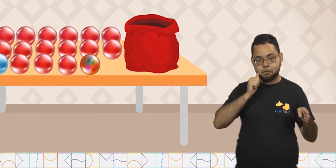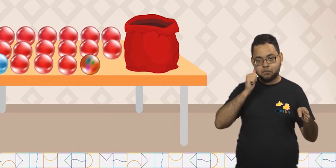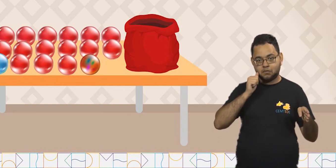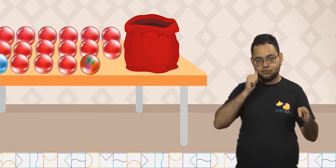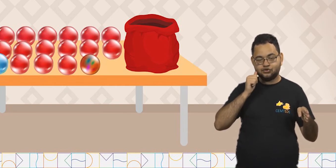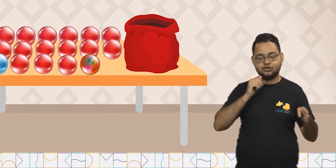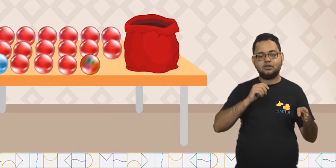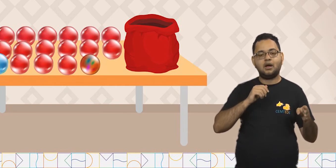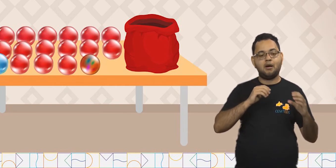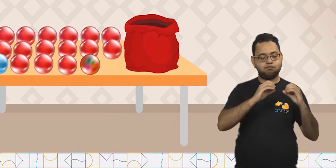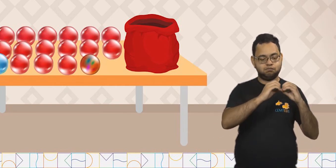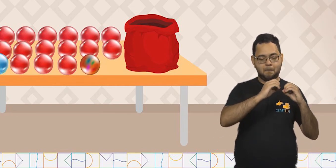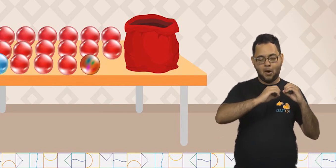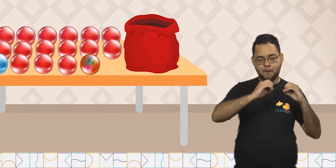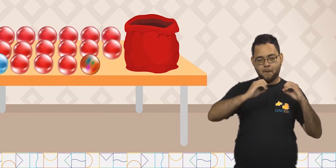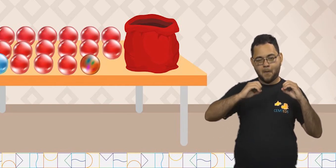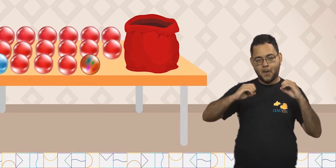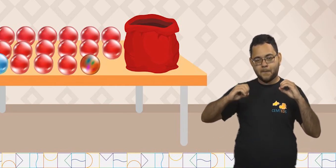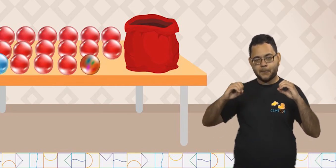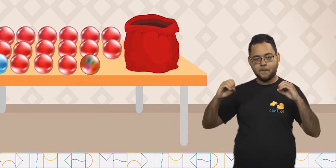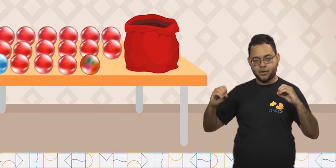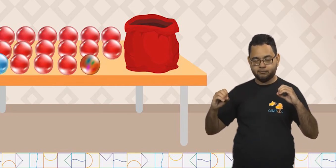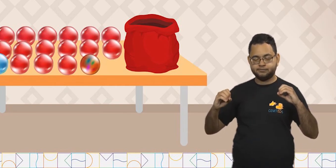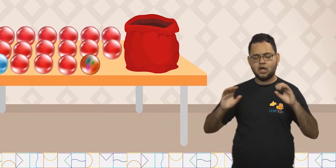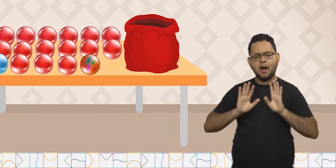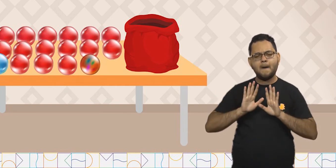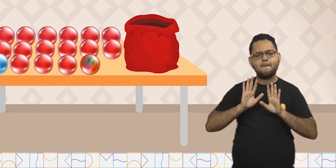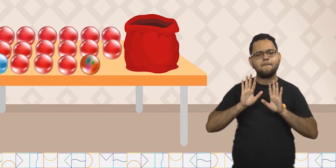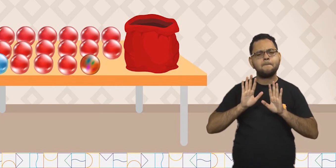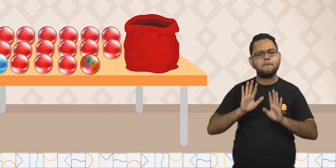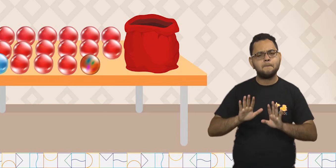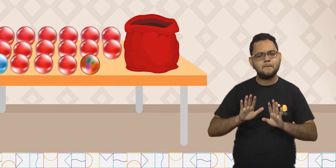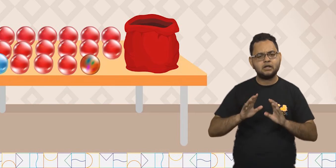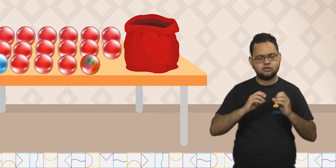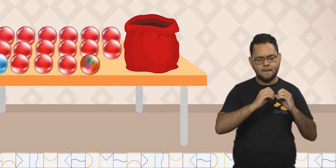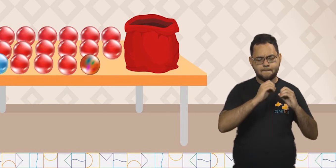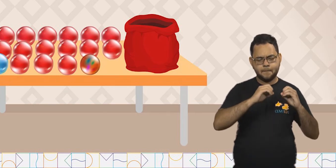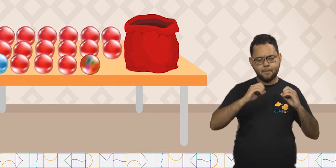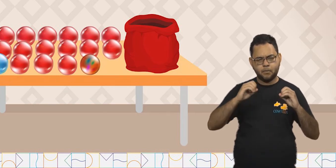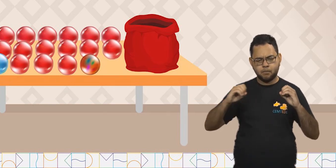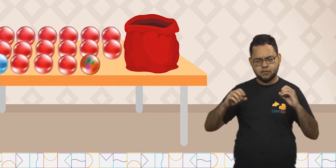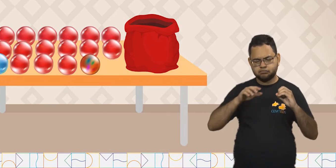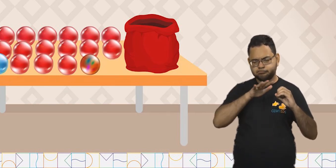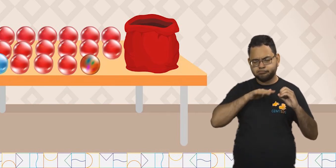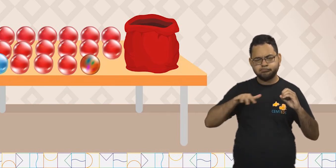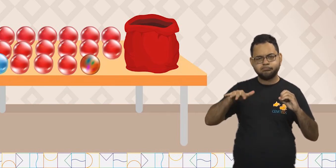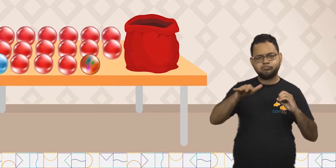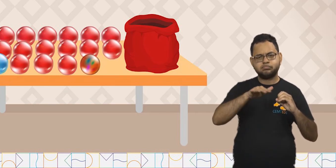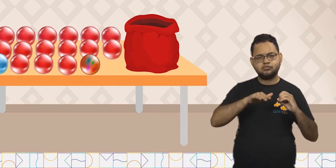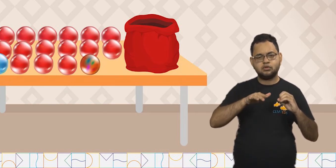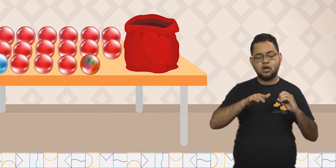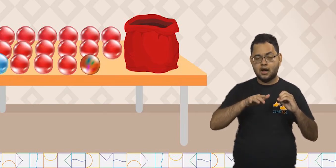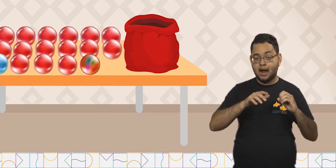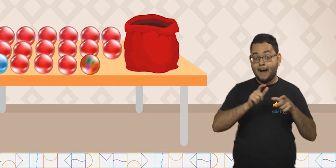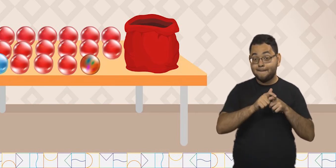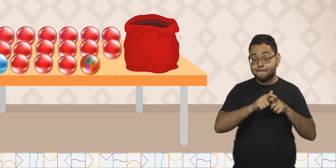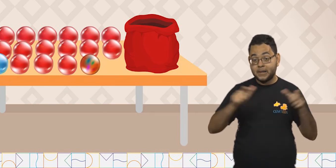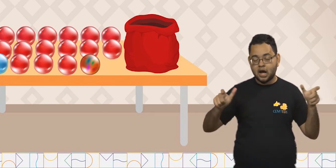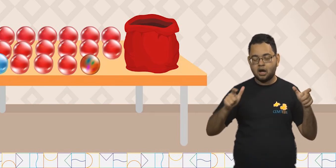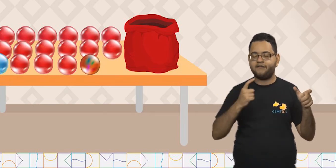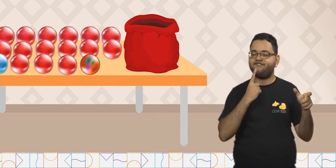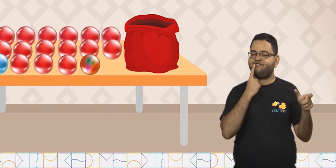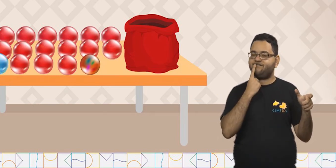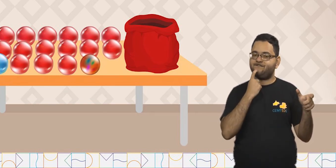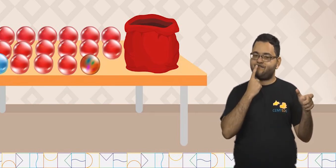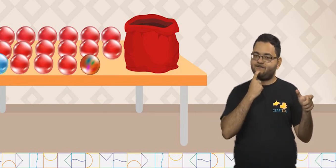reuniu sua coleção de bolinhas mas na coleção de bolinhas e Tainá a umas